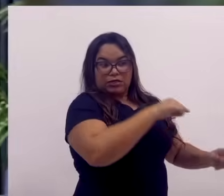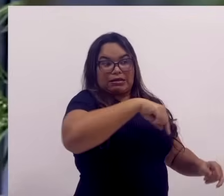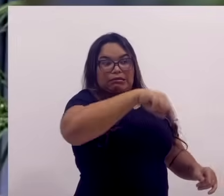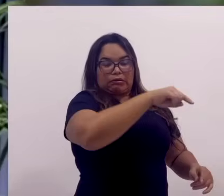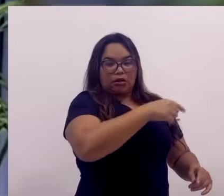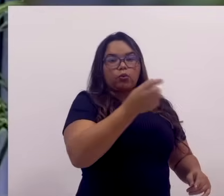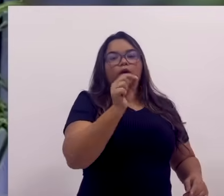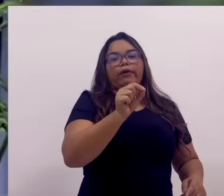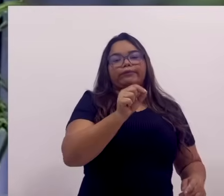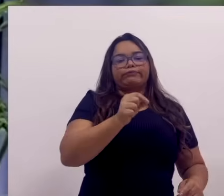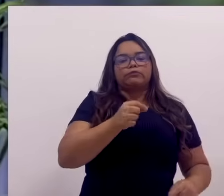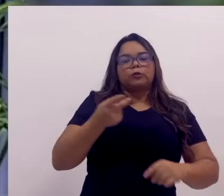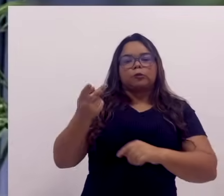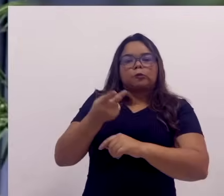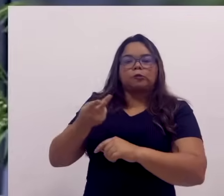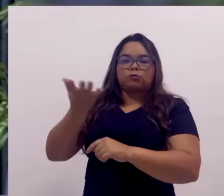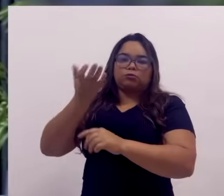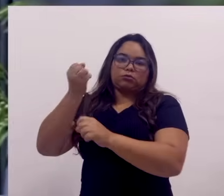primitiva.